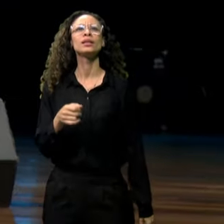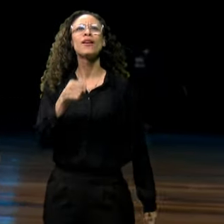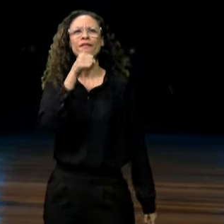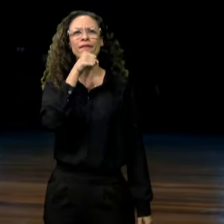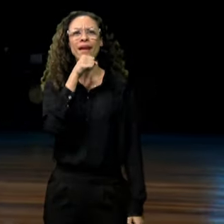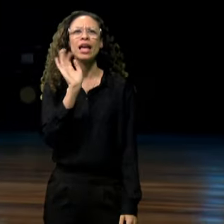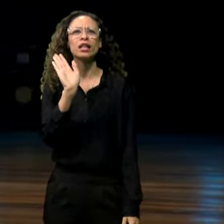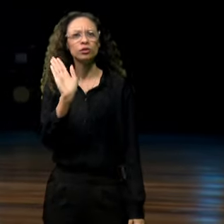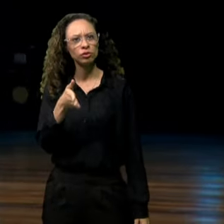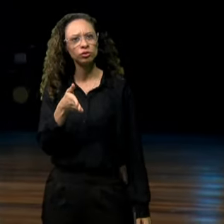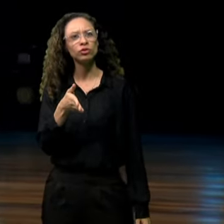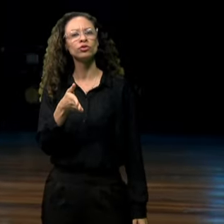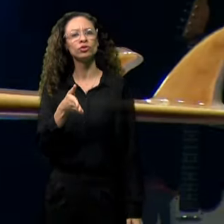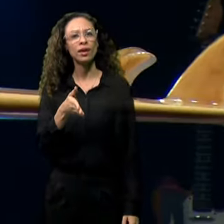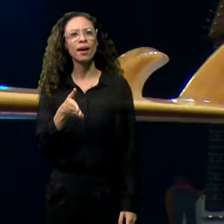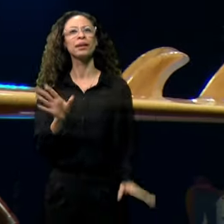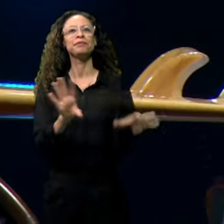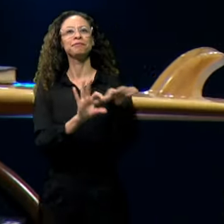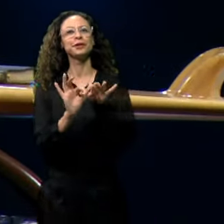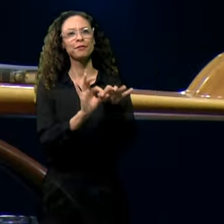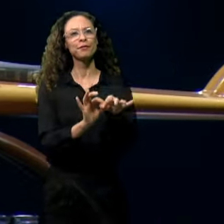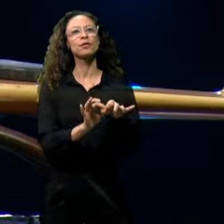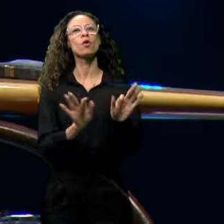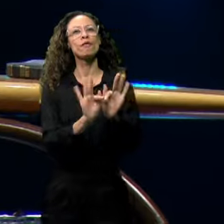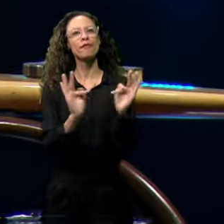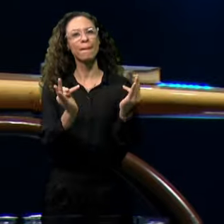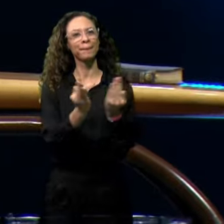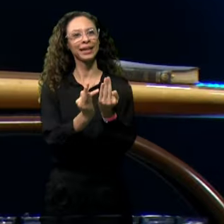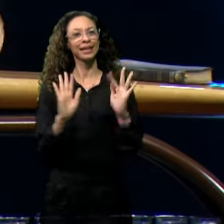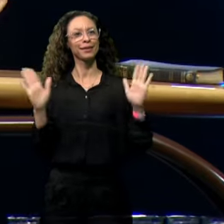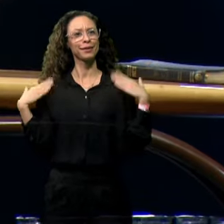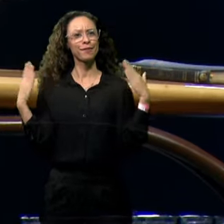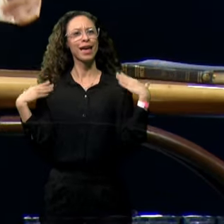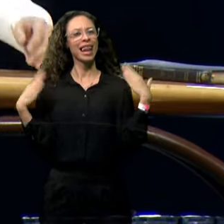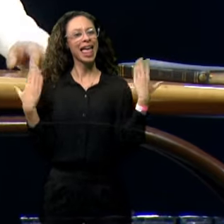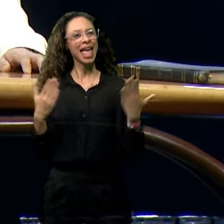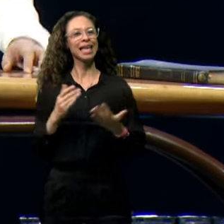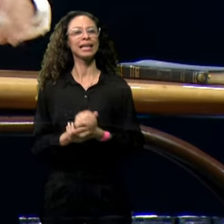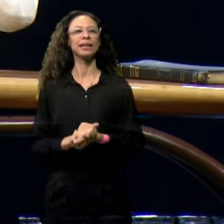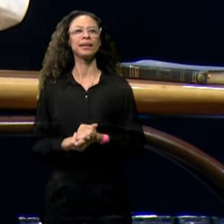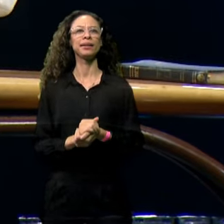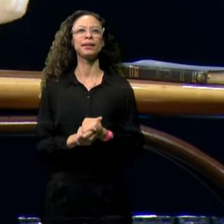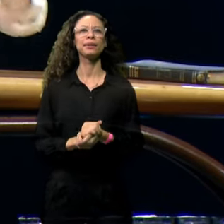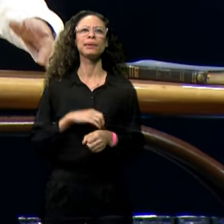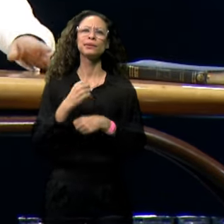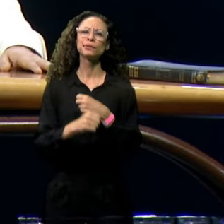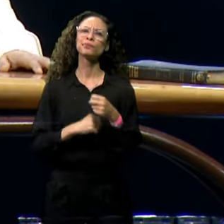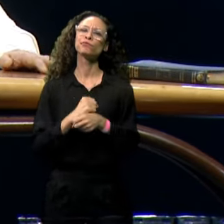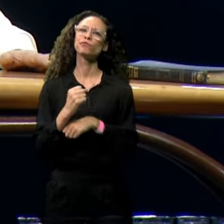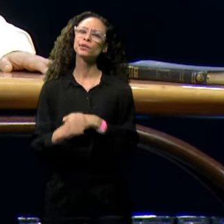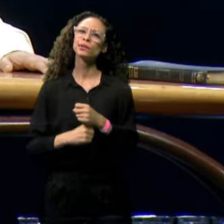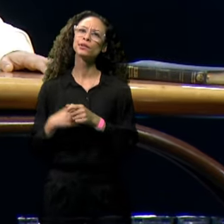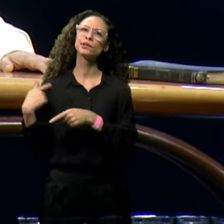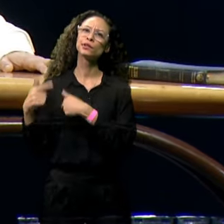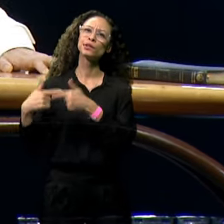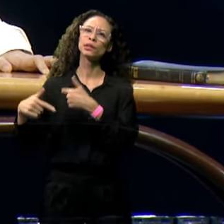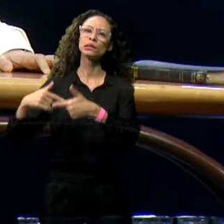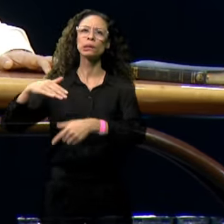no Egito encontrou essa família essa reconciliou com seu filho tá alegre Mas passa uns anos já viu a geração